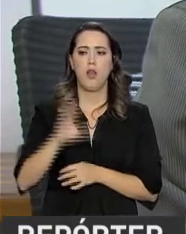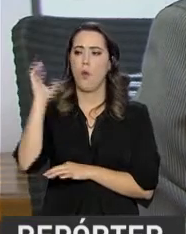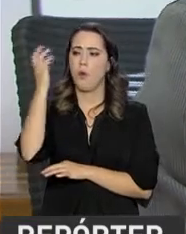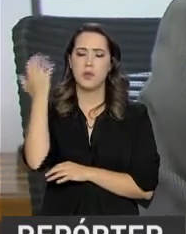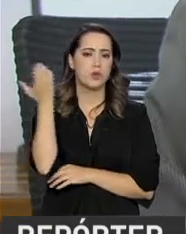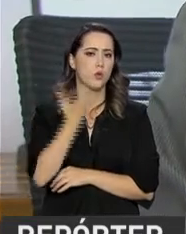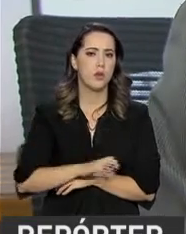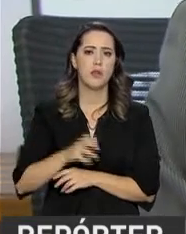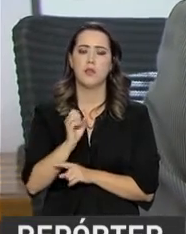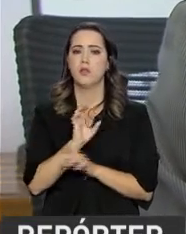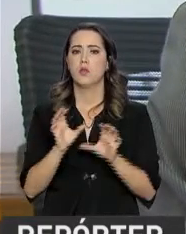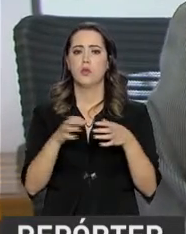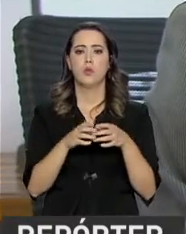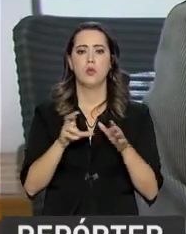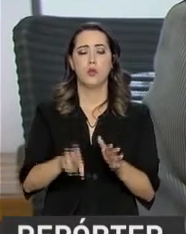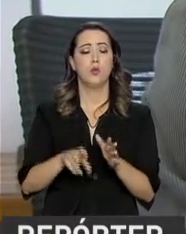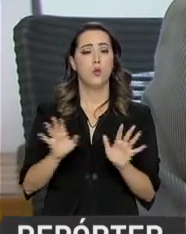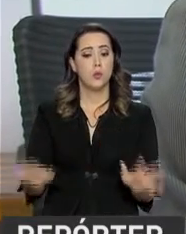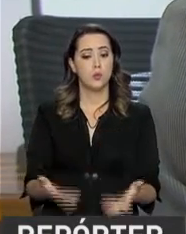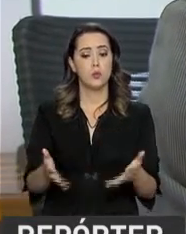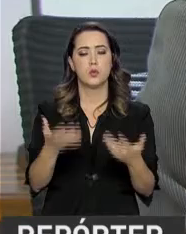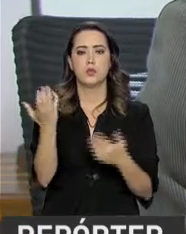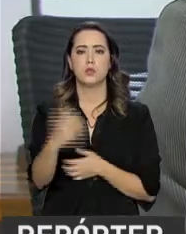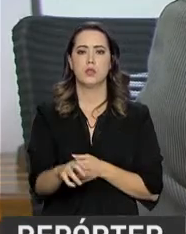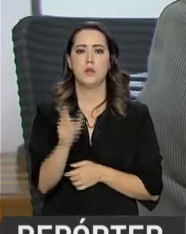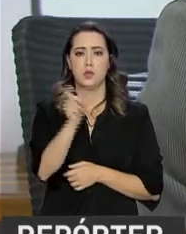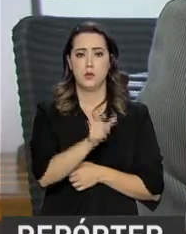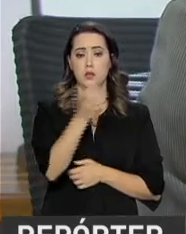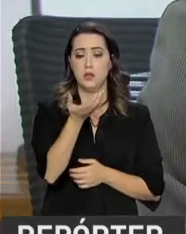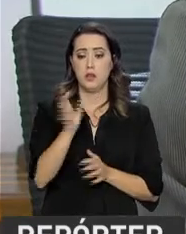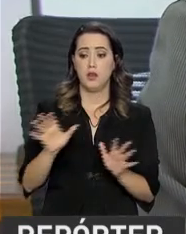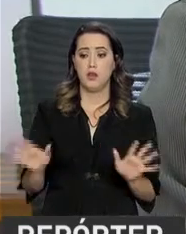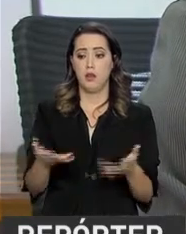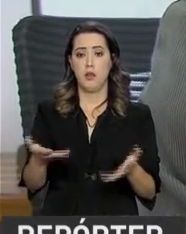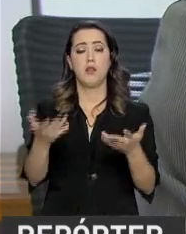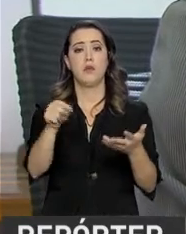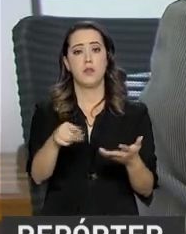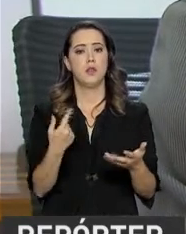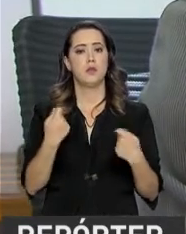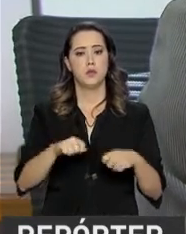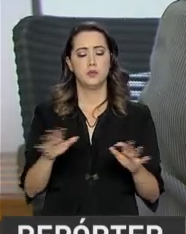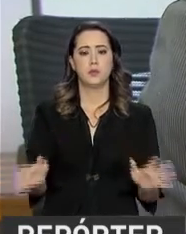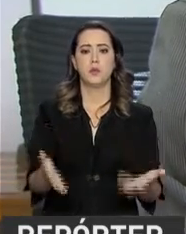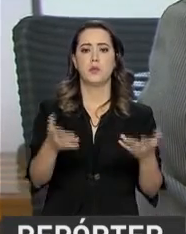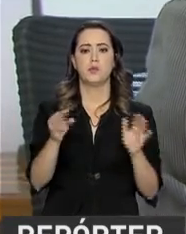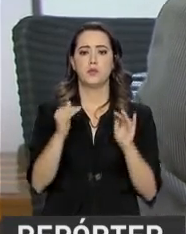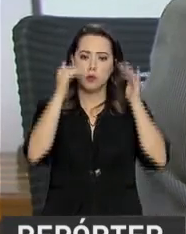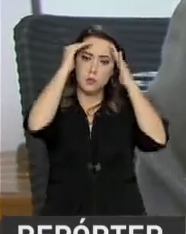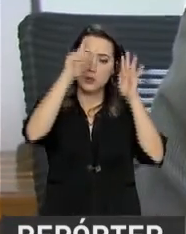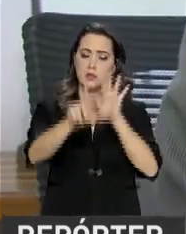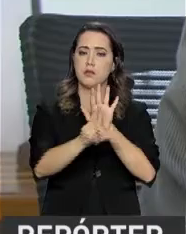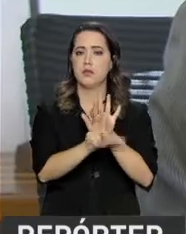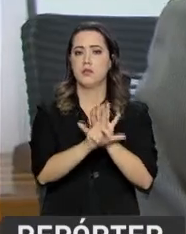ambiente não interessa ao setor produtivo aquele que quer produzir não há um outro caminho senão da produção legal da